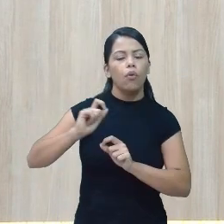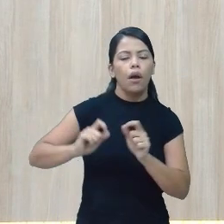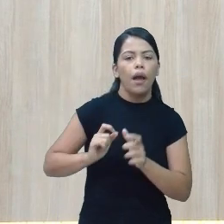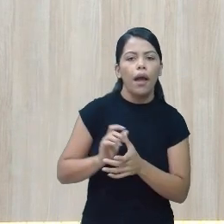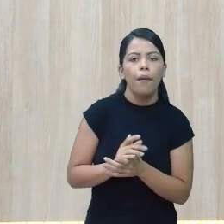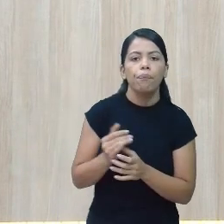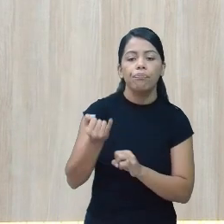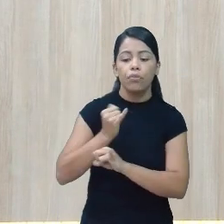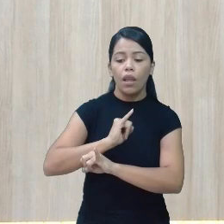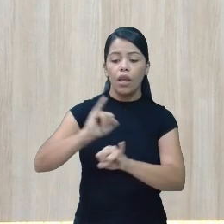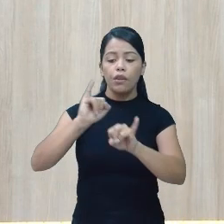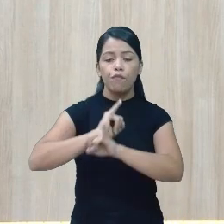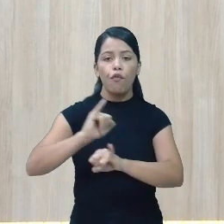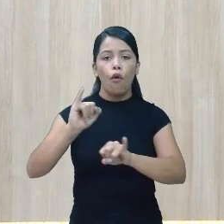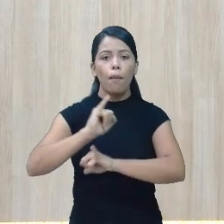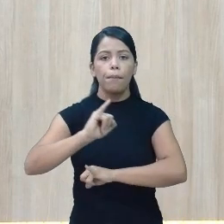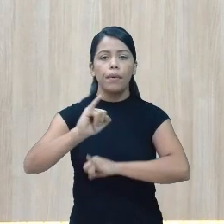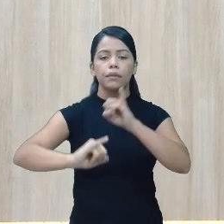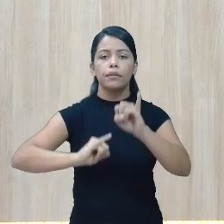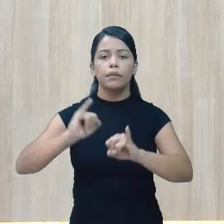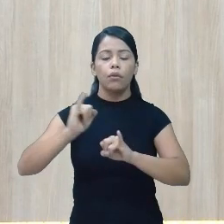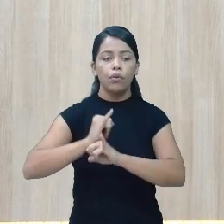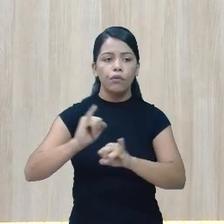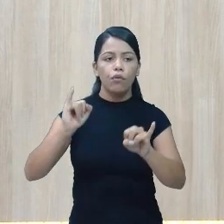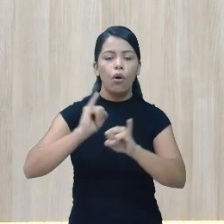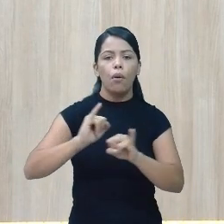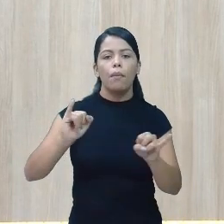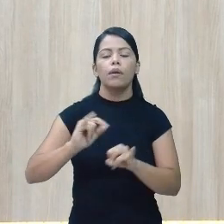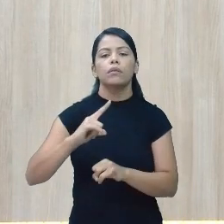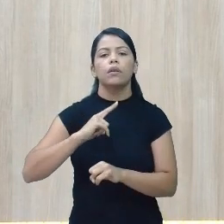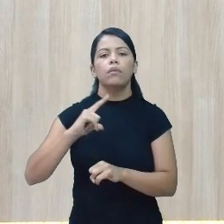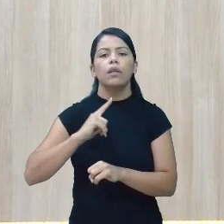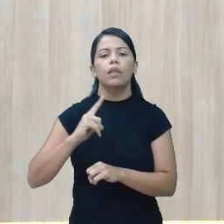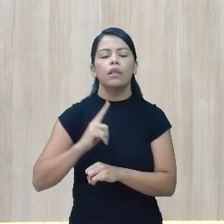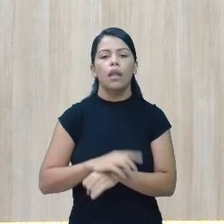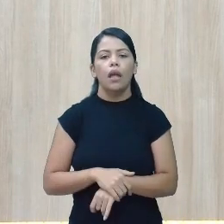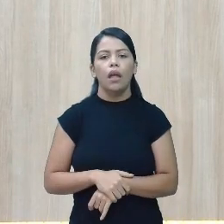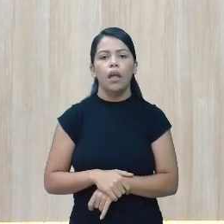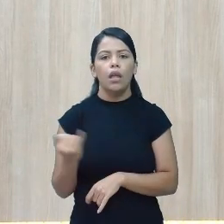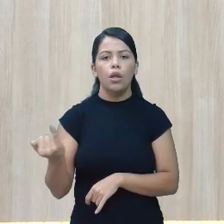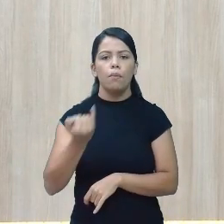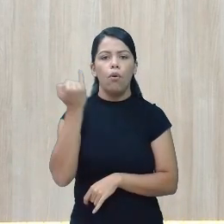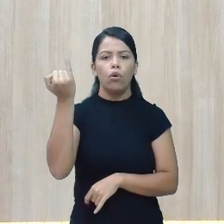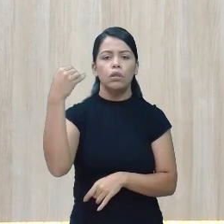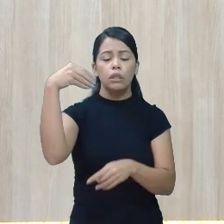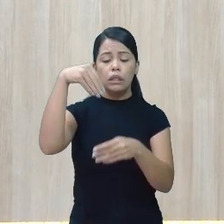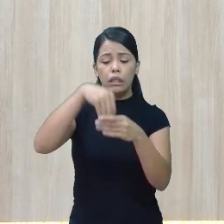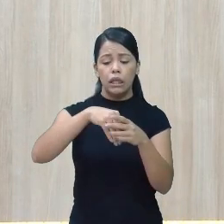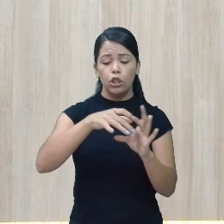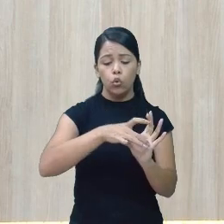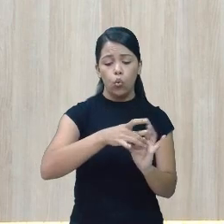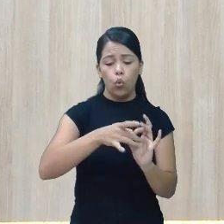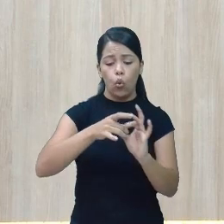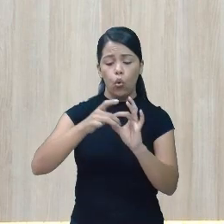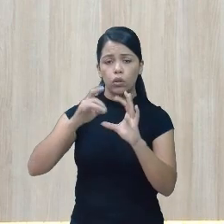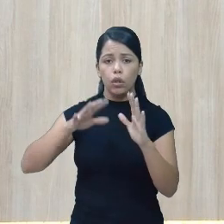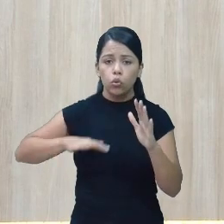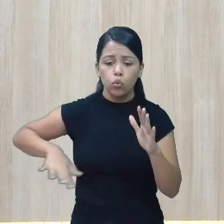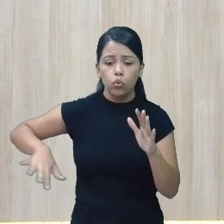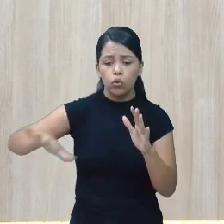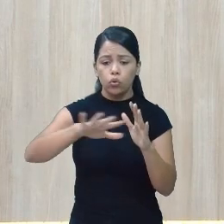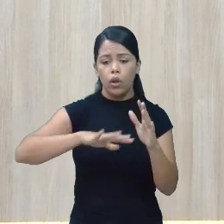essas informações elas passam a valer, elas passam a ser, dentro de um contexto geral, coisas